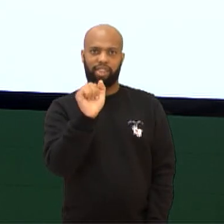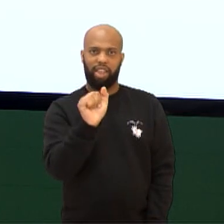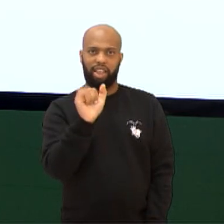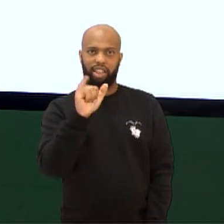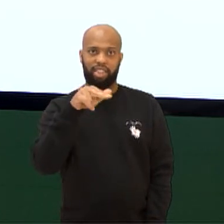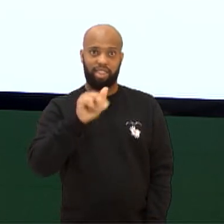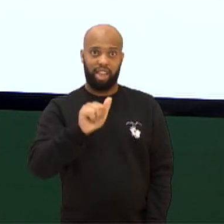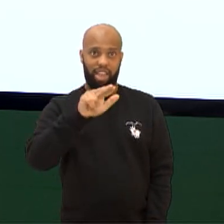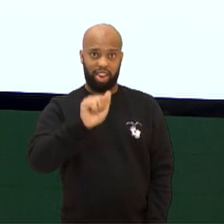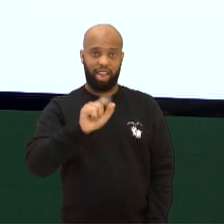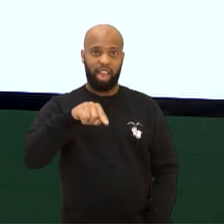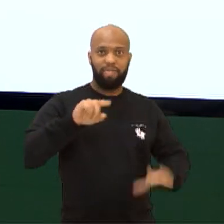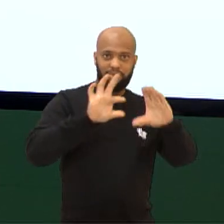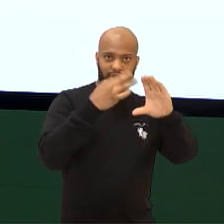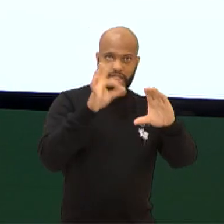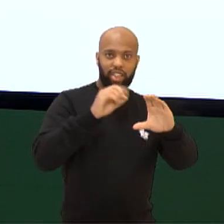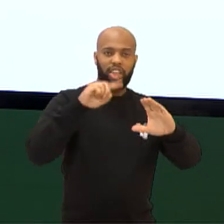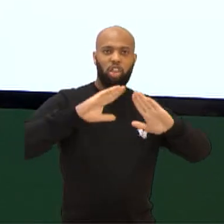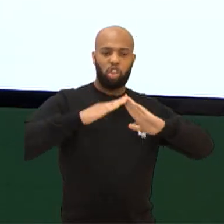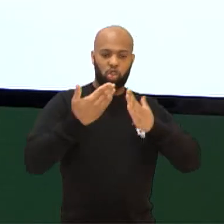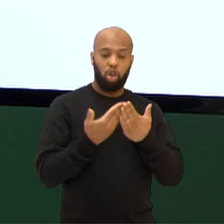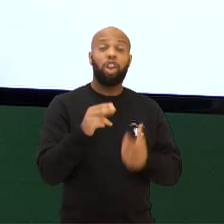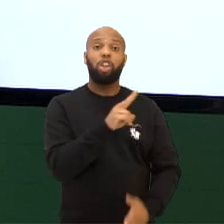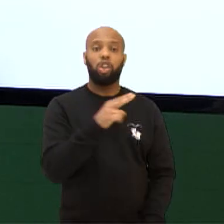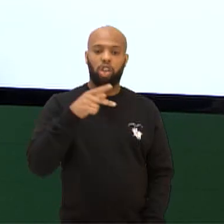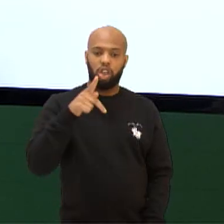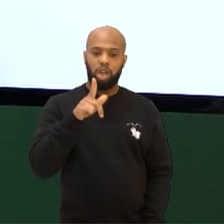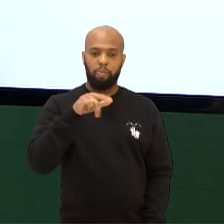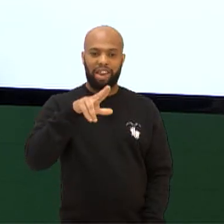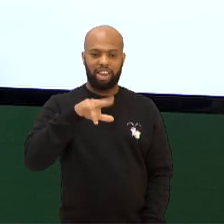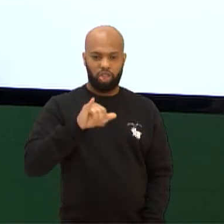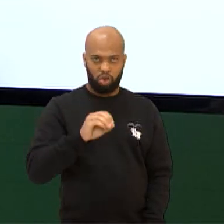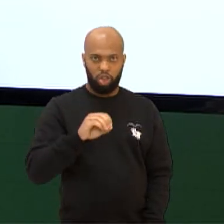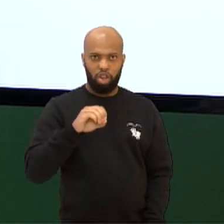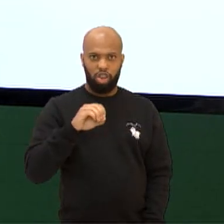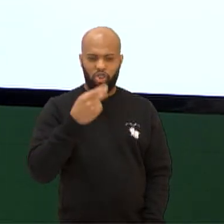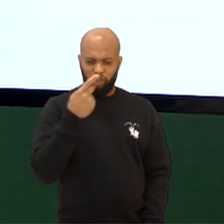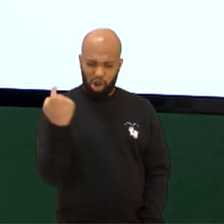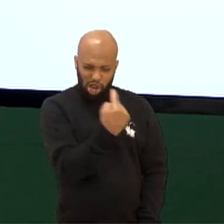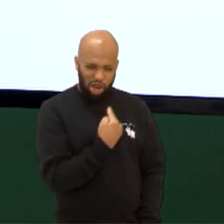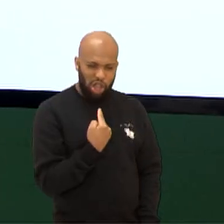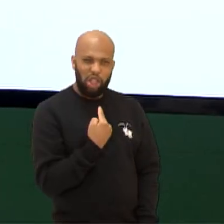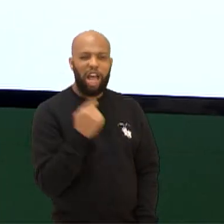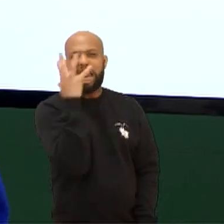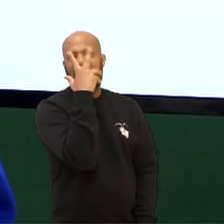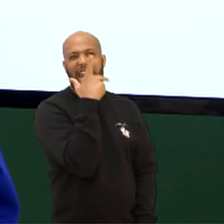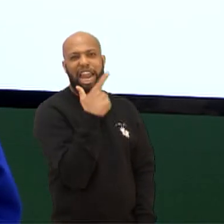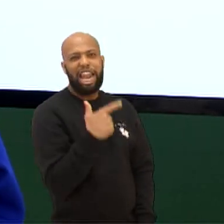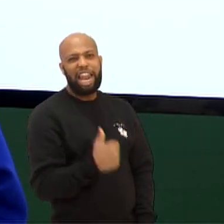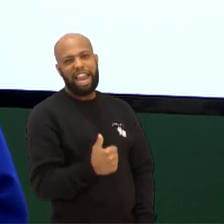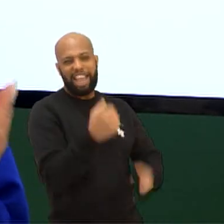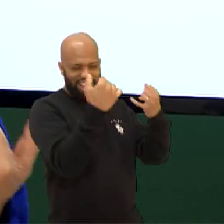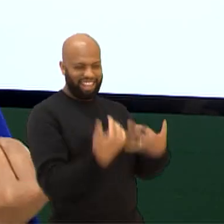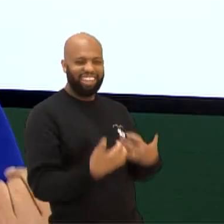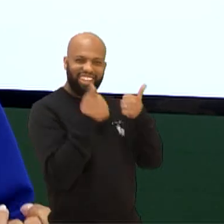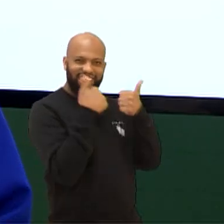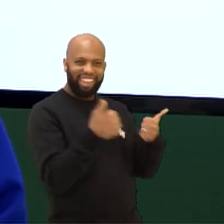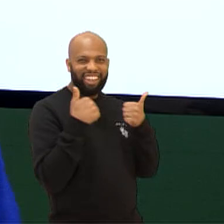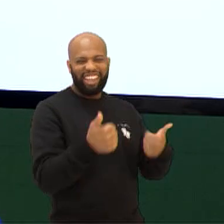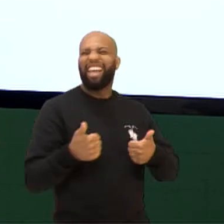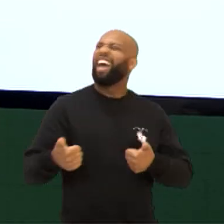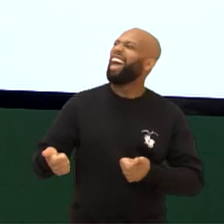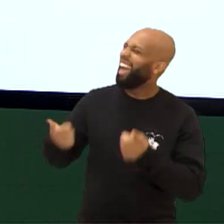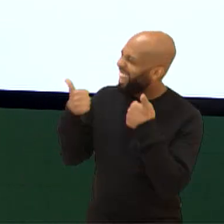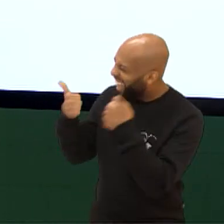de Colombo, do Colégio Plínio, diz que nós duas somos duas lindas, professora, que explicamos muito bem. Isso faz bem pra